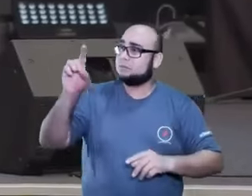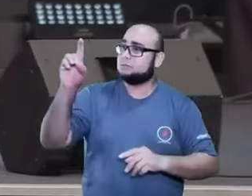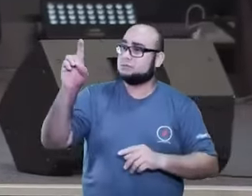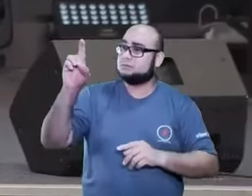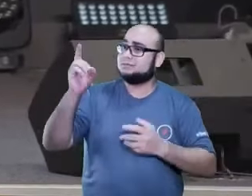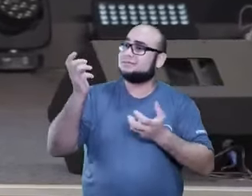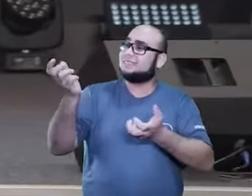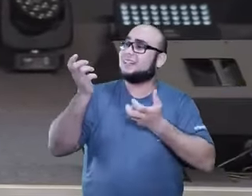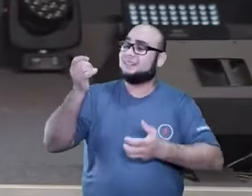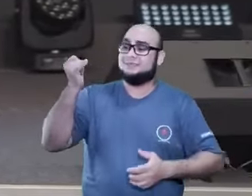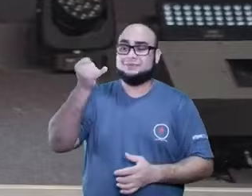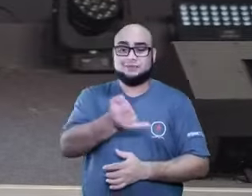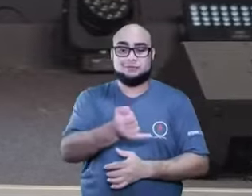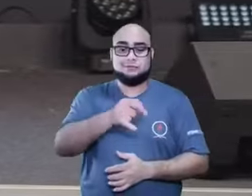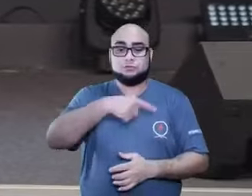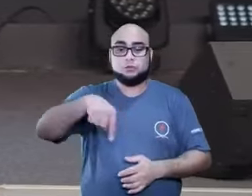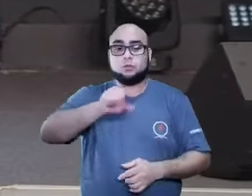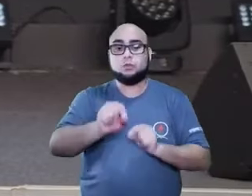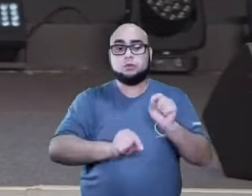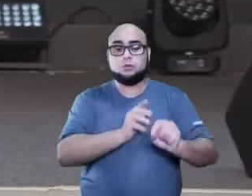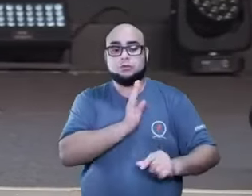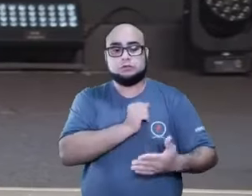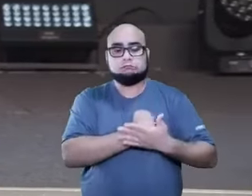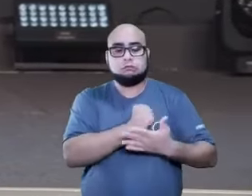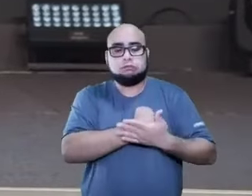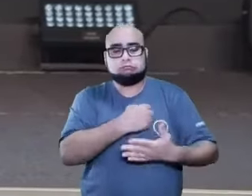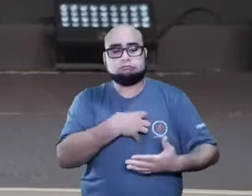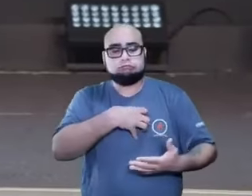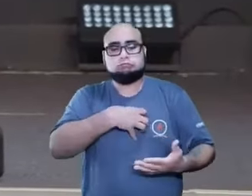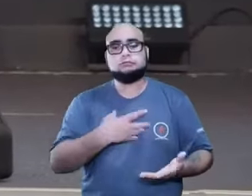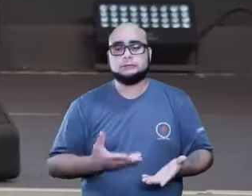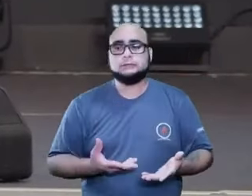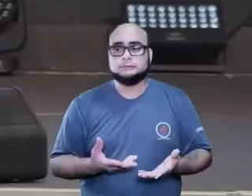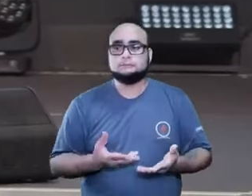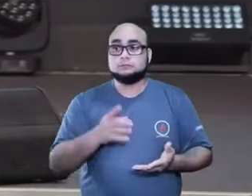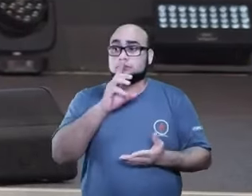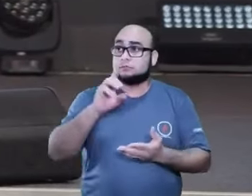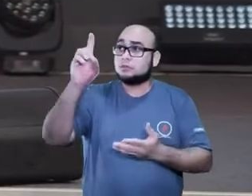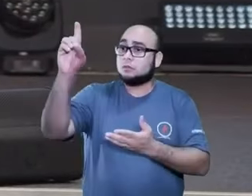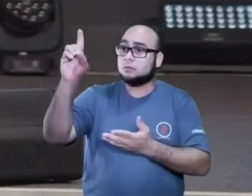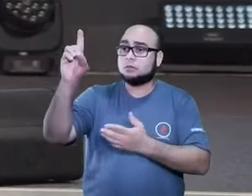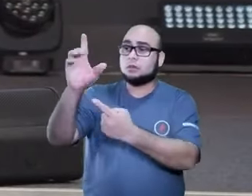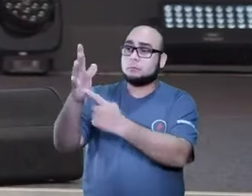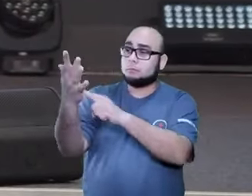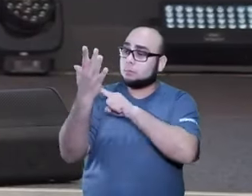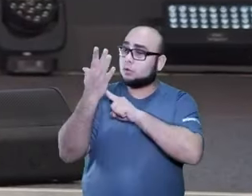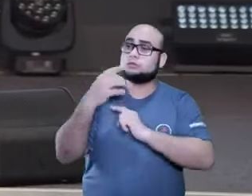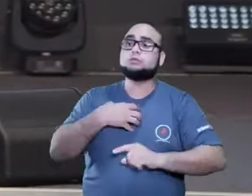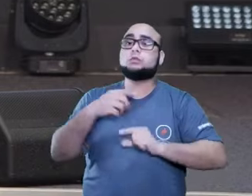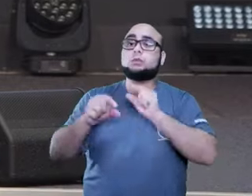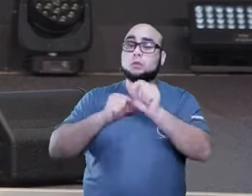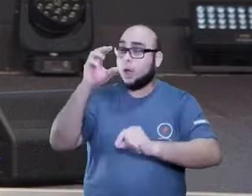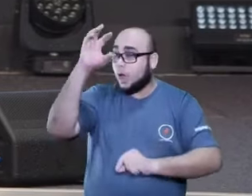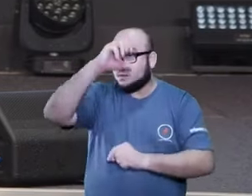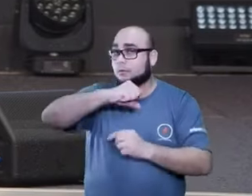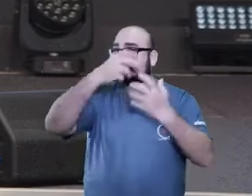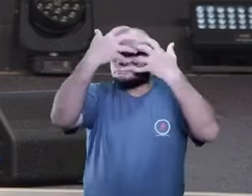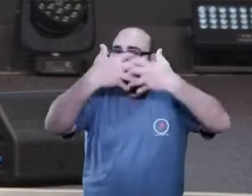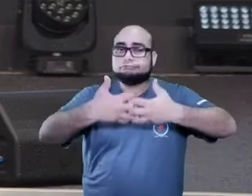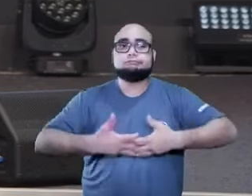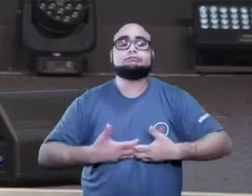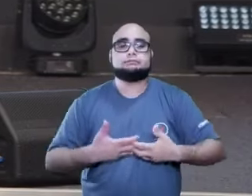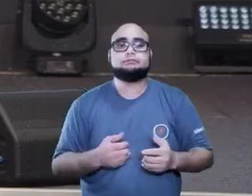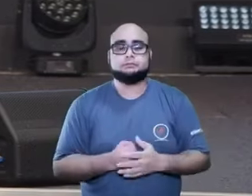O que é que Deus tem para as nossas vidas. E aí Deus me mostrou algumas coisas, algumas lições, e eu